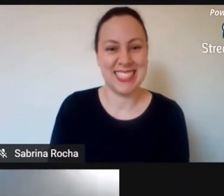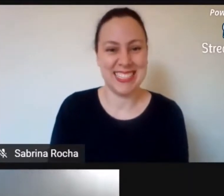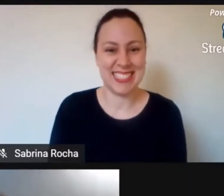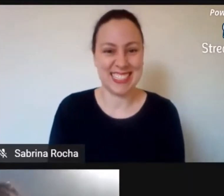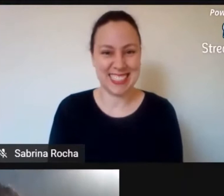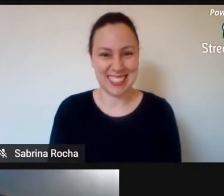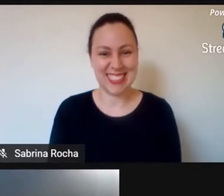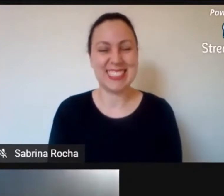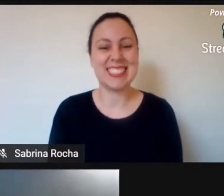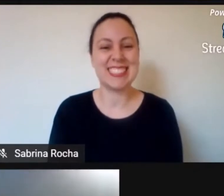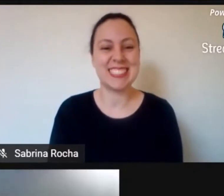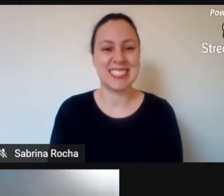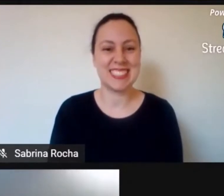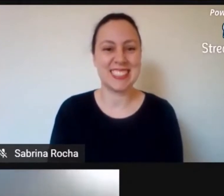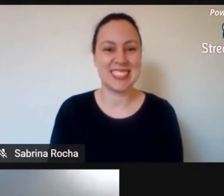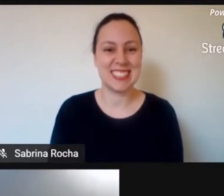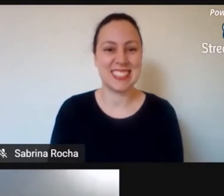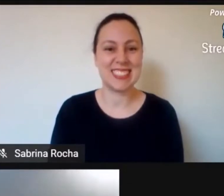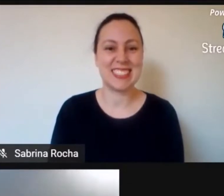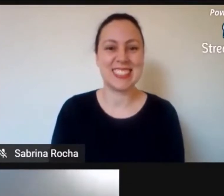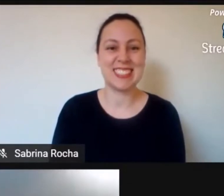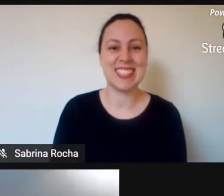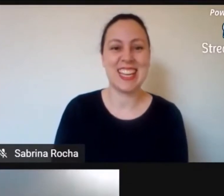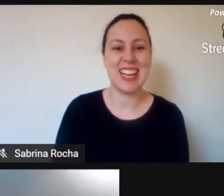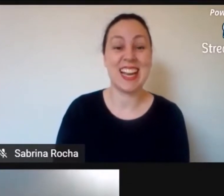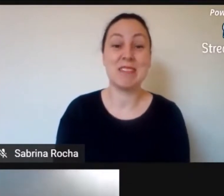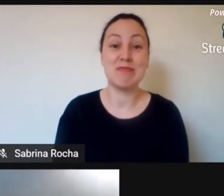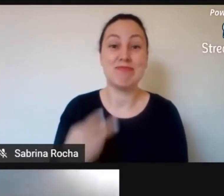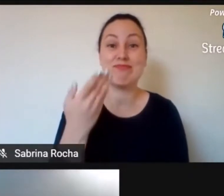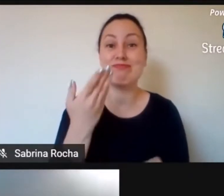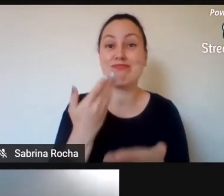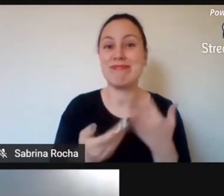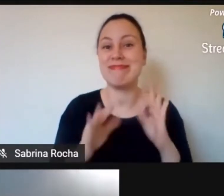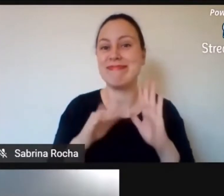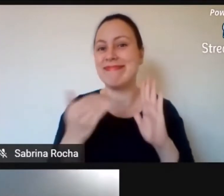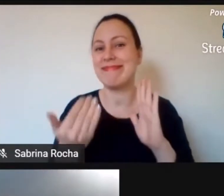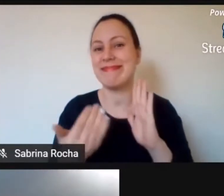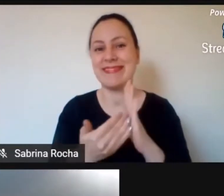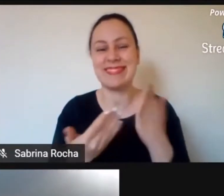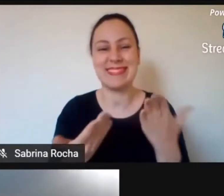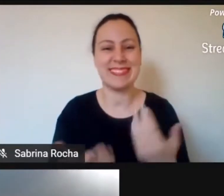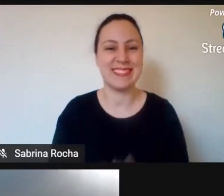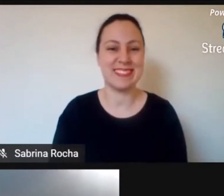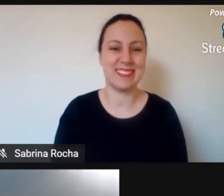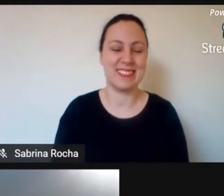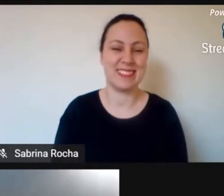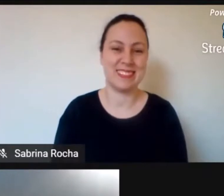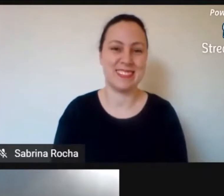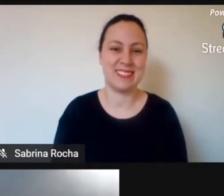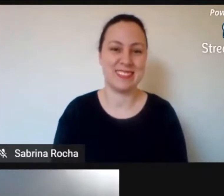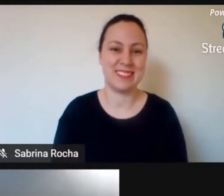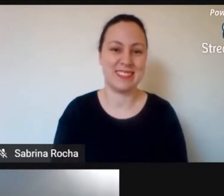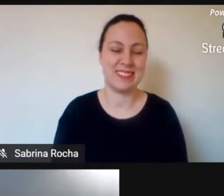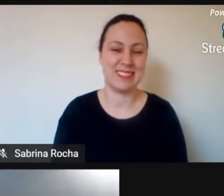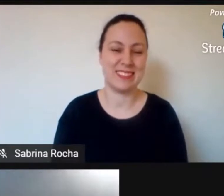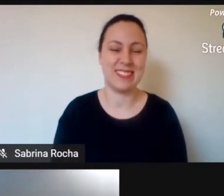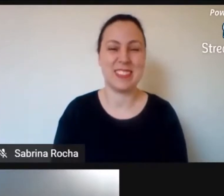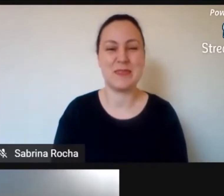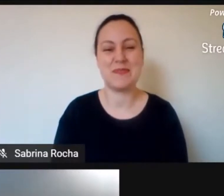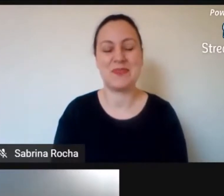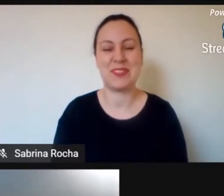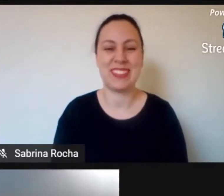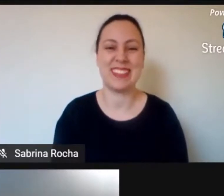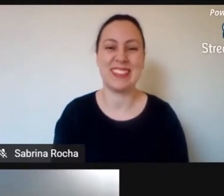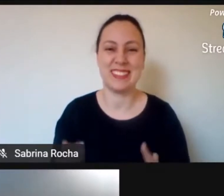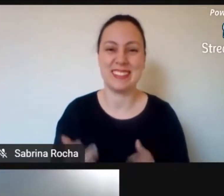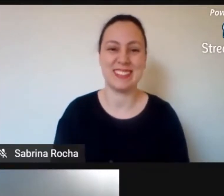aí numa situação, mas caiu tudo. Caiu tudo. Acontece. É o mundo que a gente está vivendo, né, Dunker?